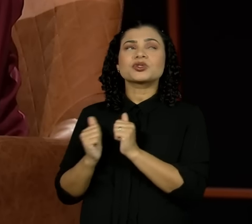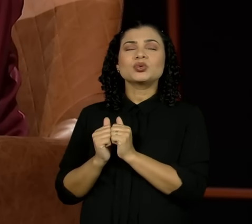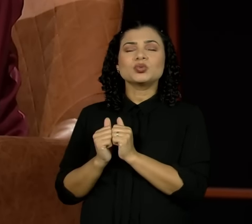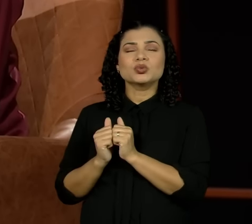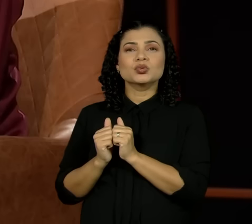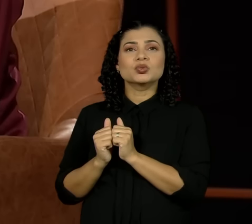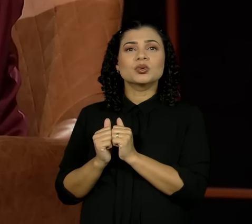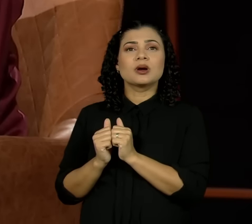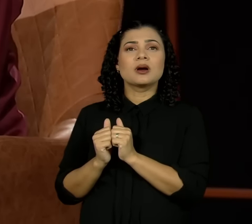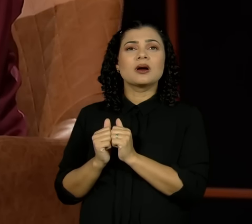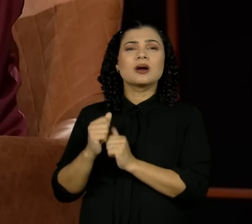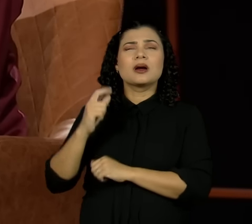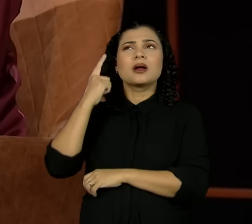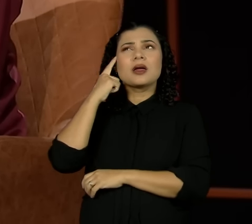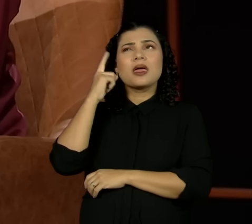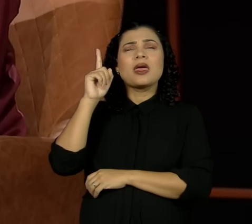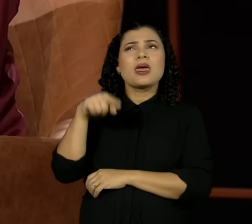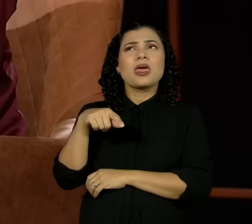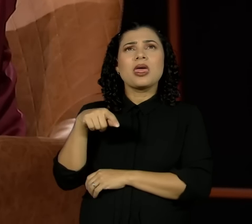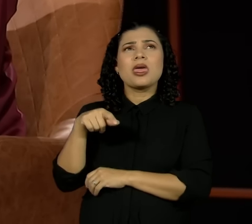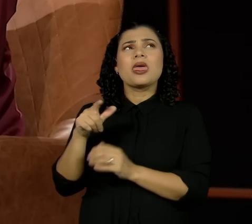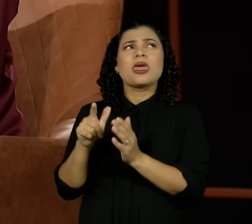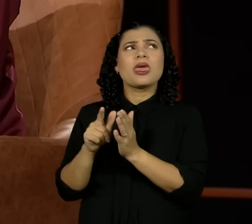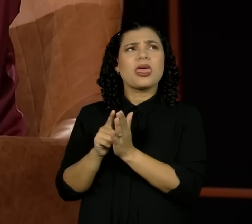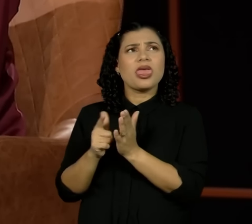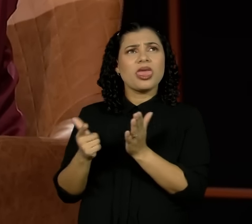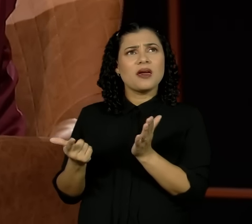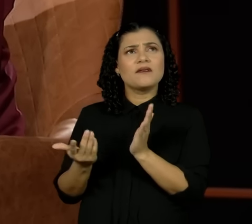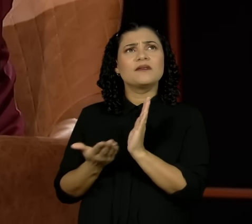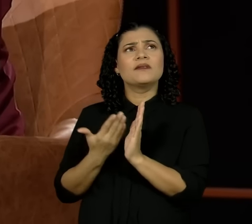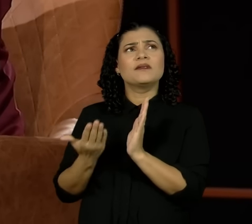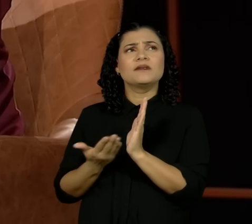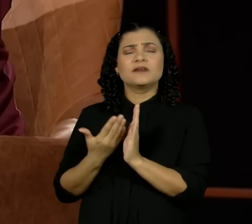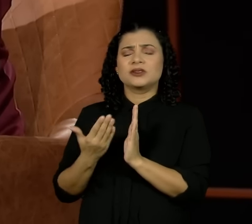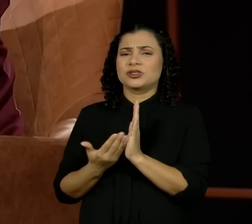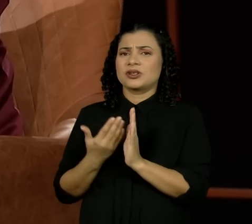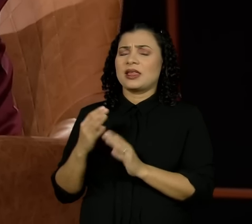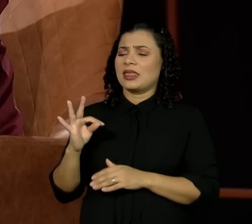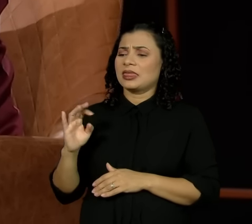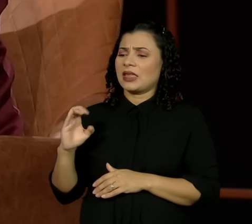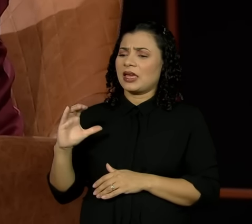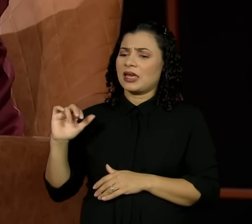numa revista, eu acho que uma revista técnica, imagina, revista técnica, né?